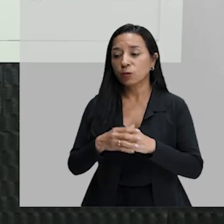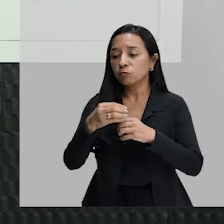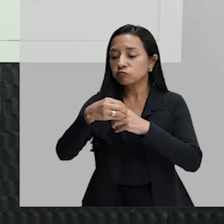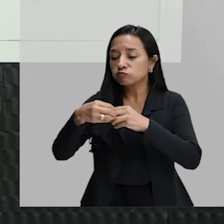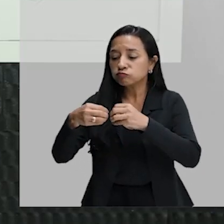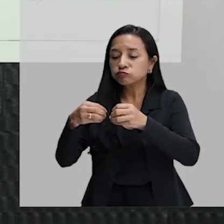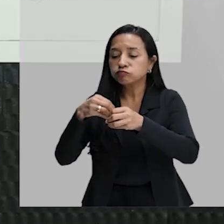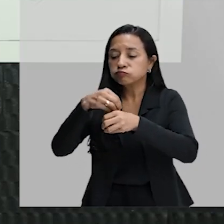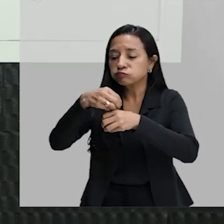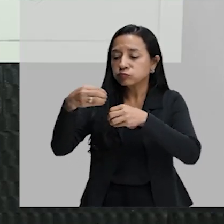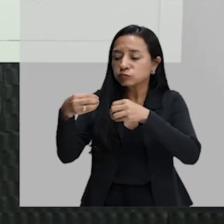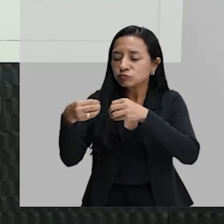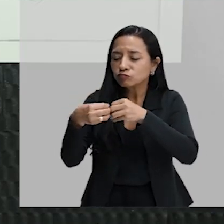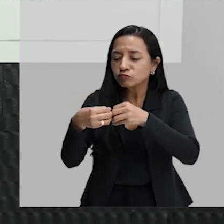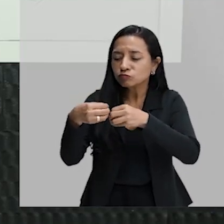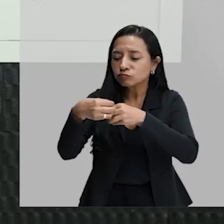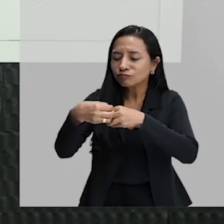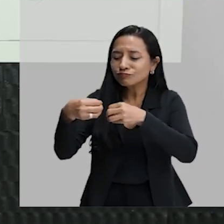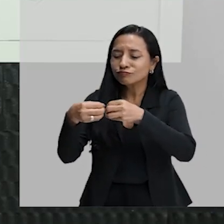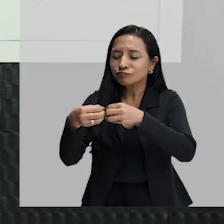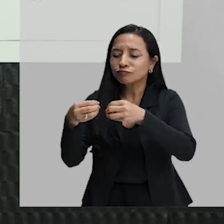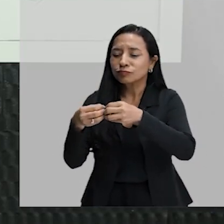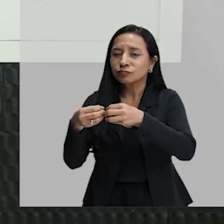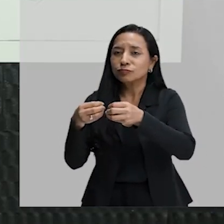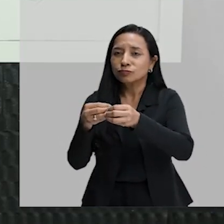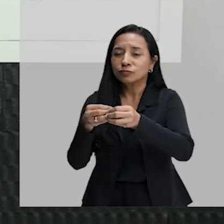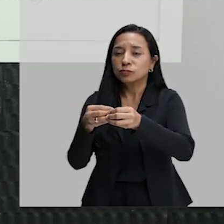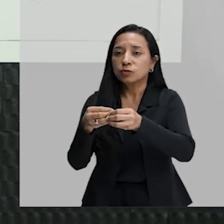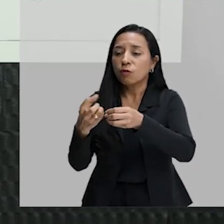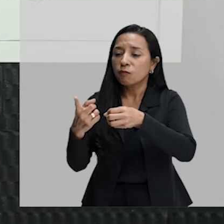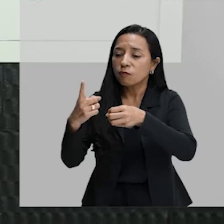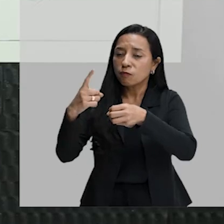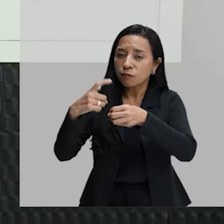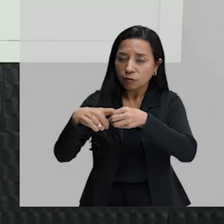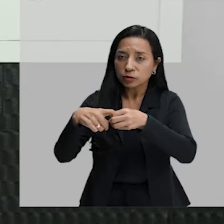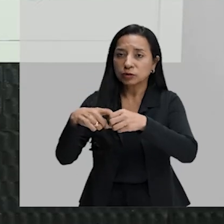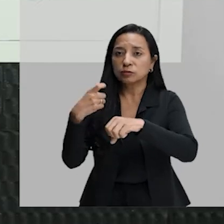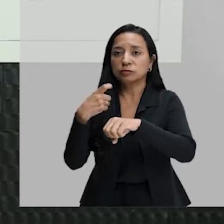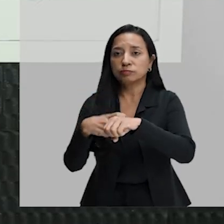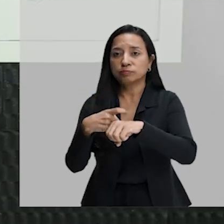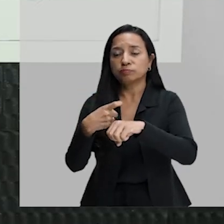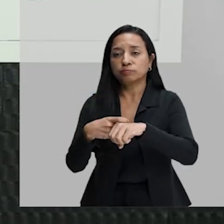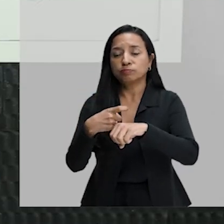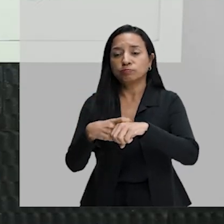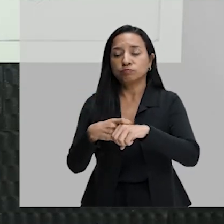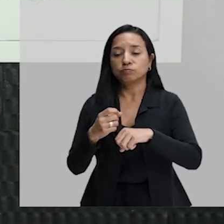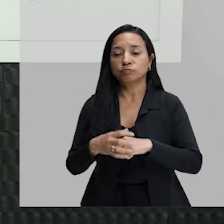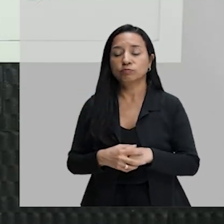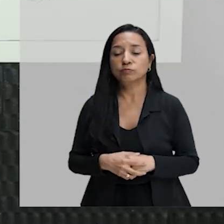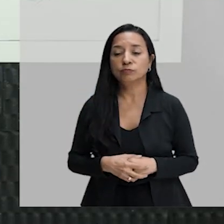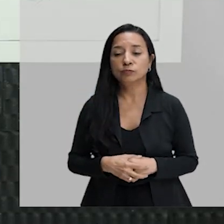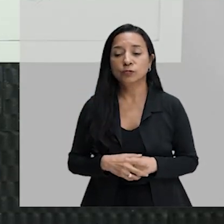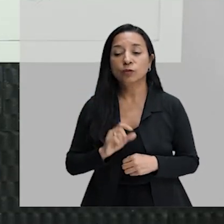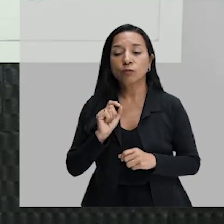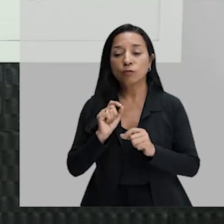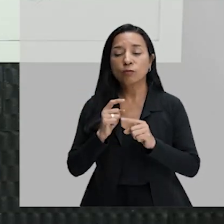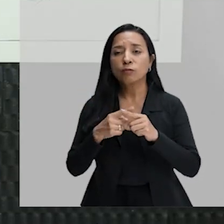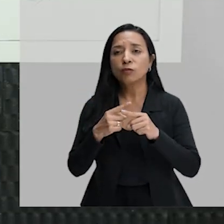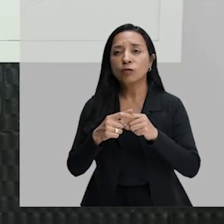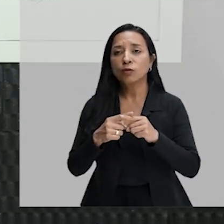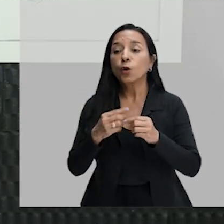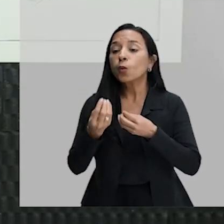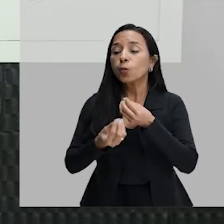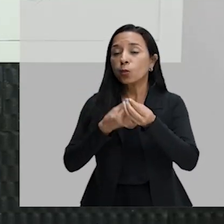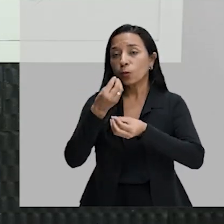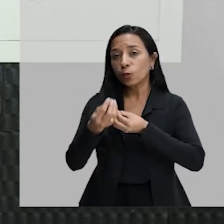moléculas, né, as moléculas se comprimiram, voltando aí para o estado sólido. Tá ok? Então, por que isso acontece? Quer dizer, como